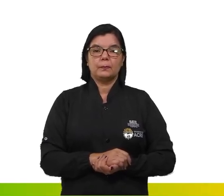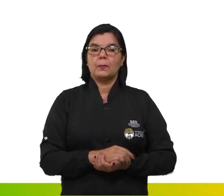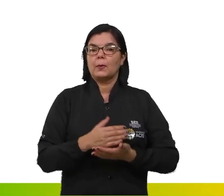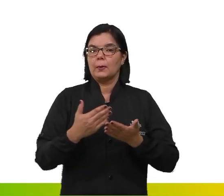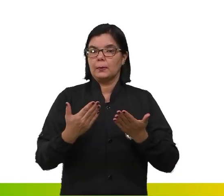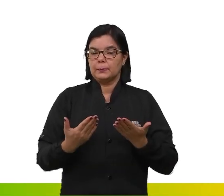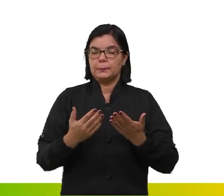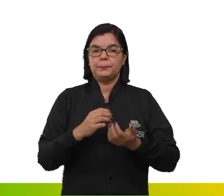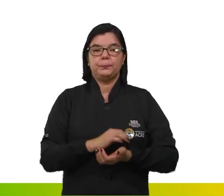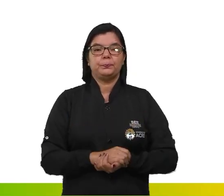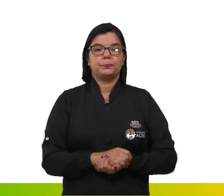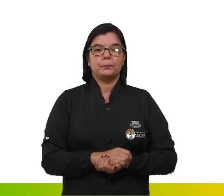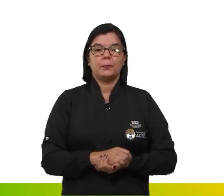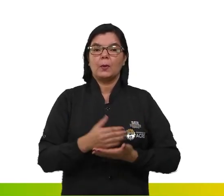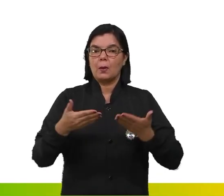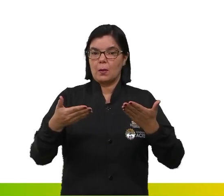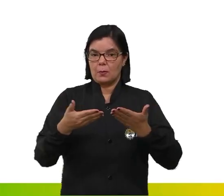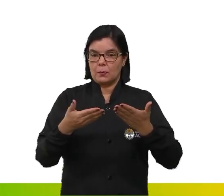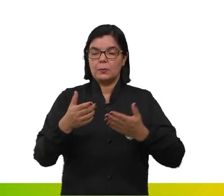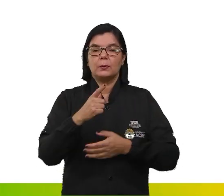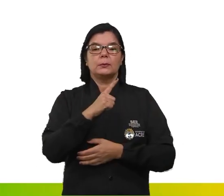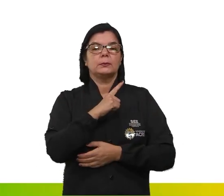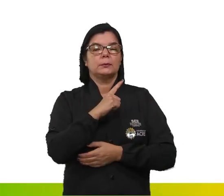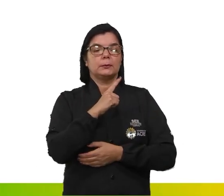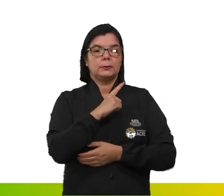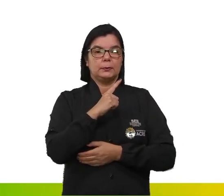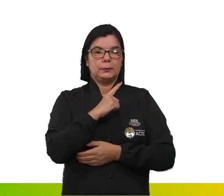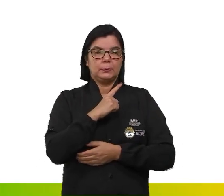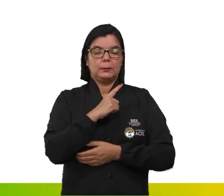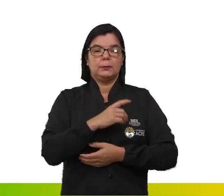Pois bem, agora que nós temos o...